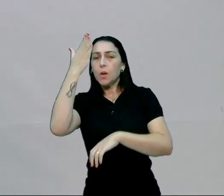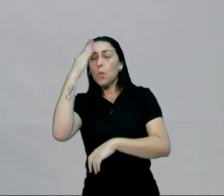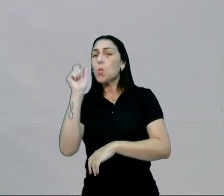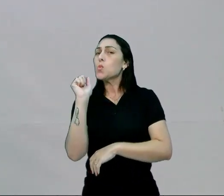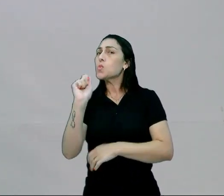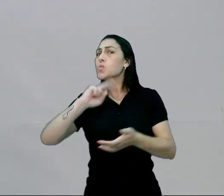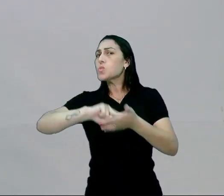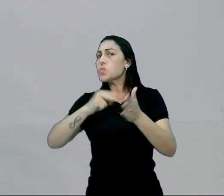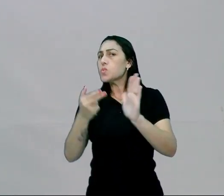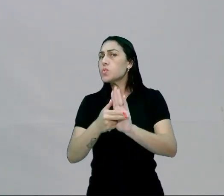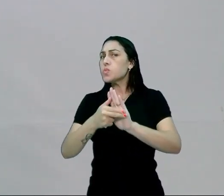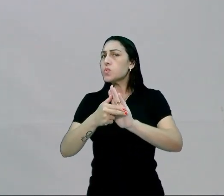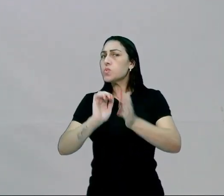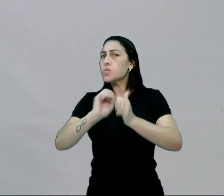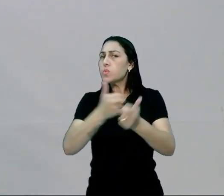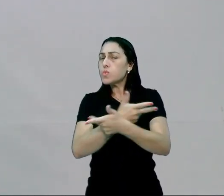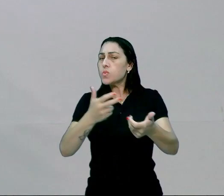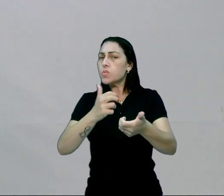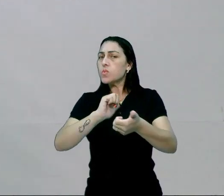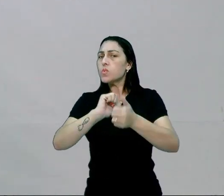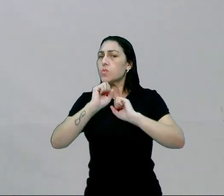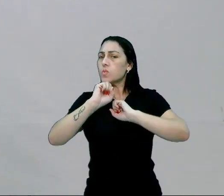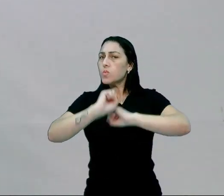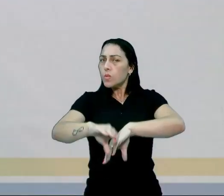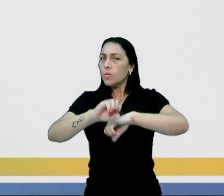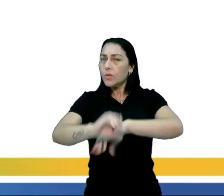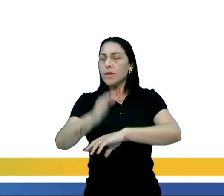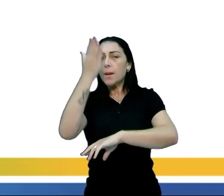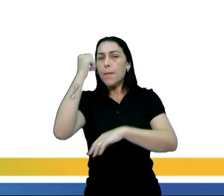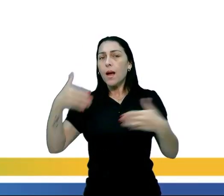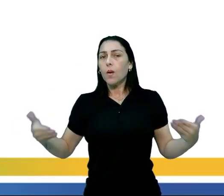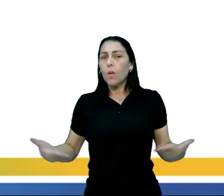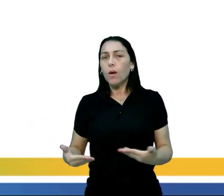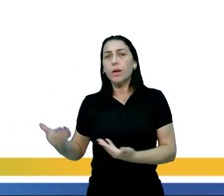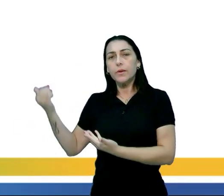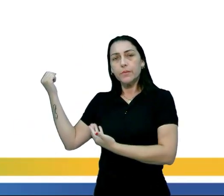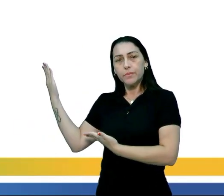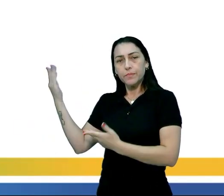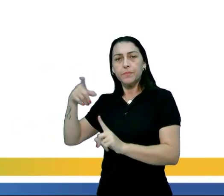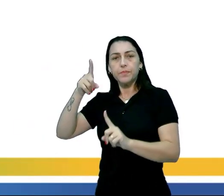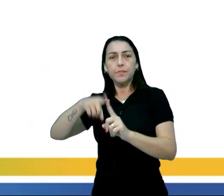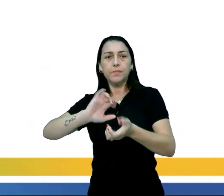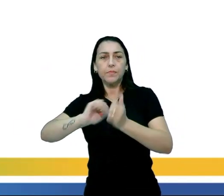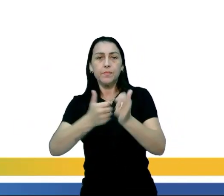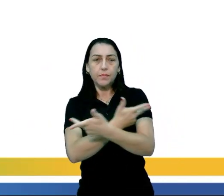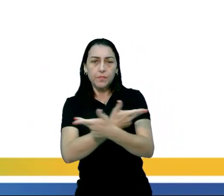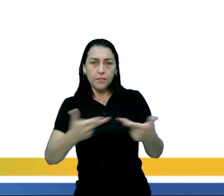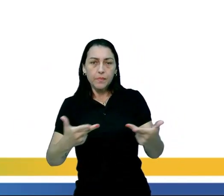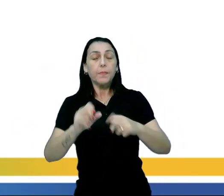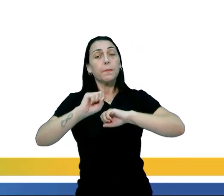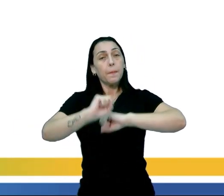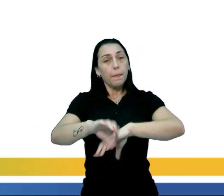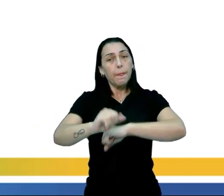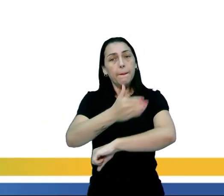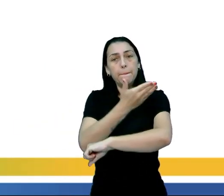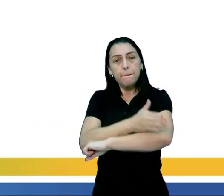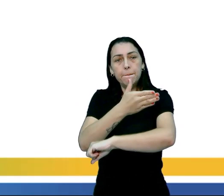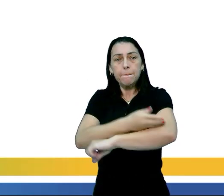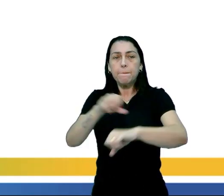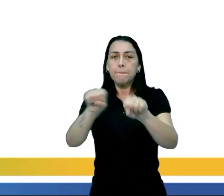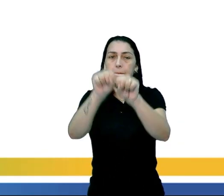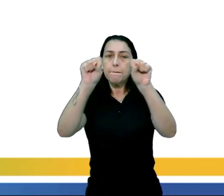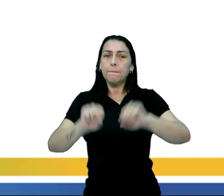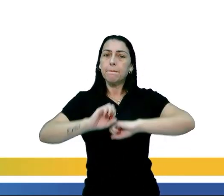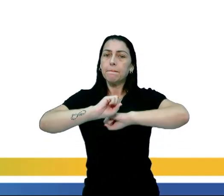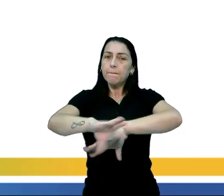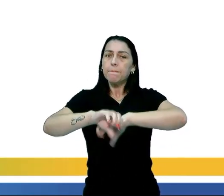que é o esporte educativo, porque eu vou dar dinheiro para lá uma coisa quando você quer. Então a gente vai saber agora. Vamos lá, ó. Os tipos de esporte. No caso do esporte educacional, é